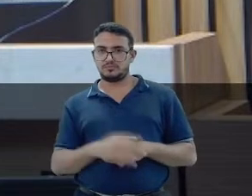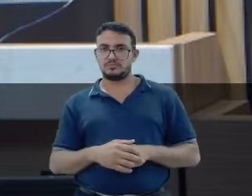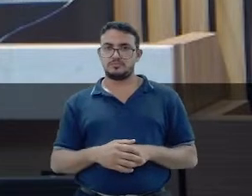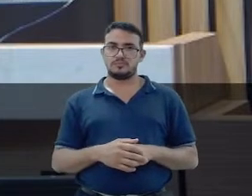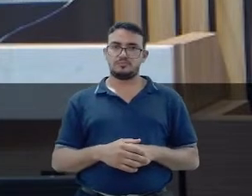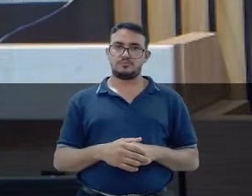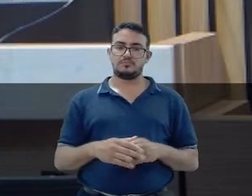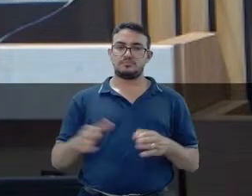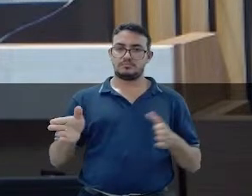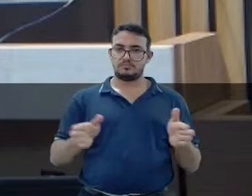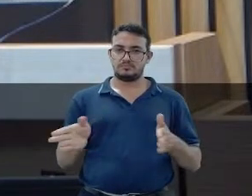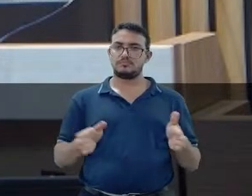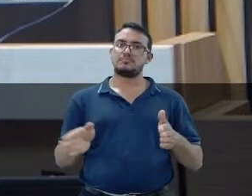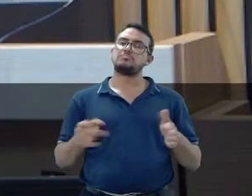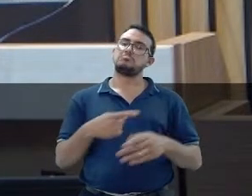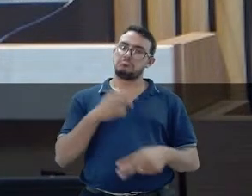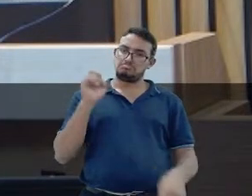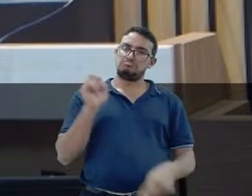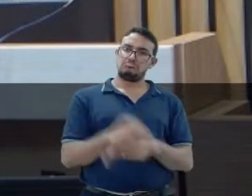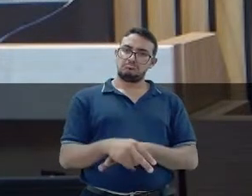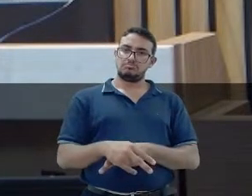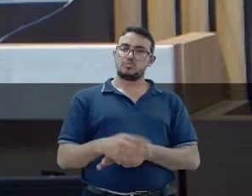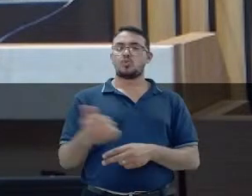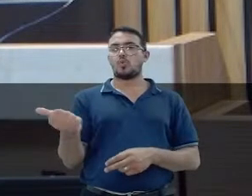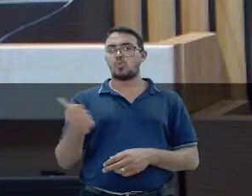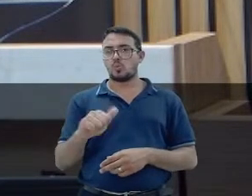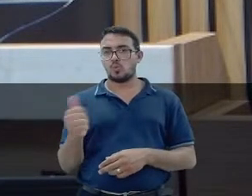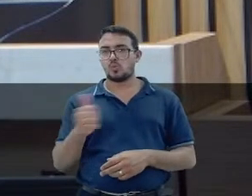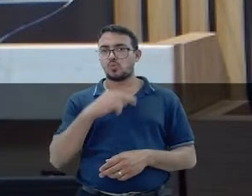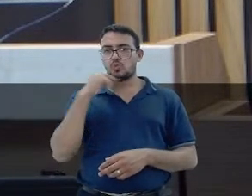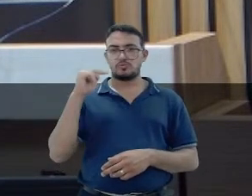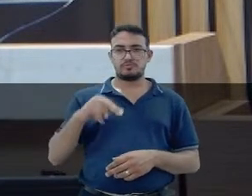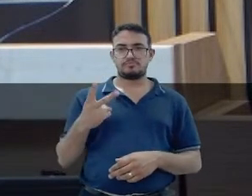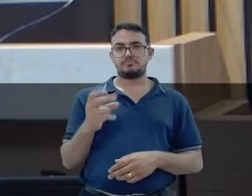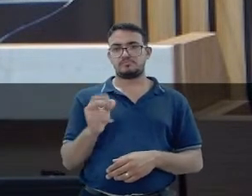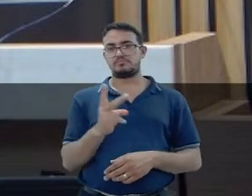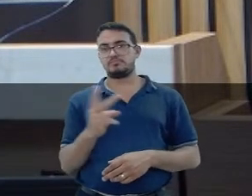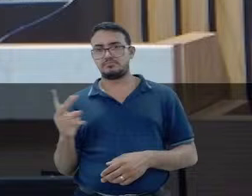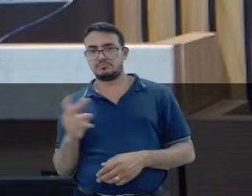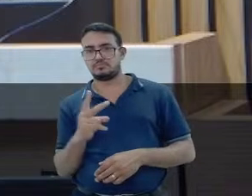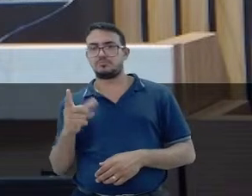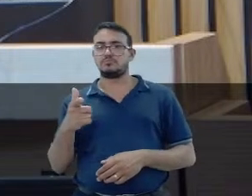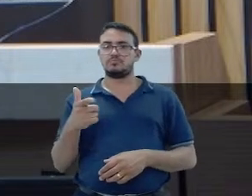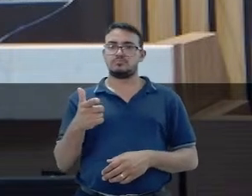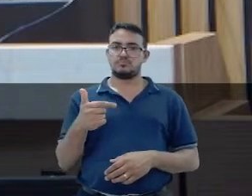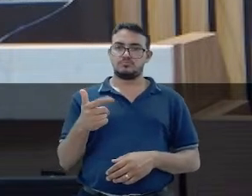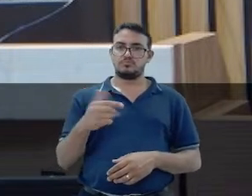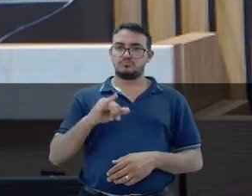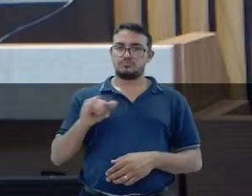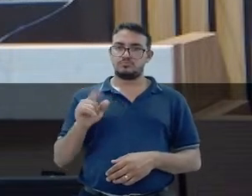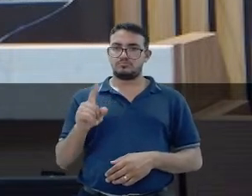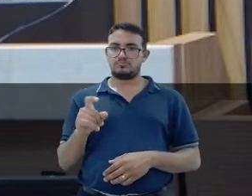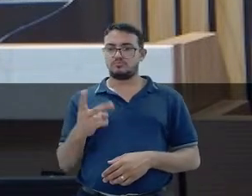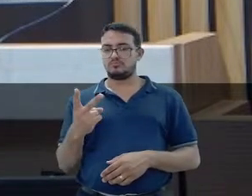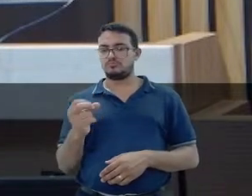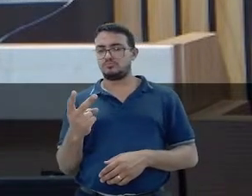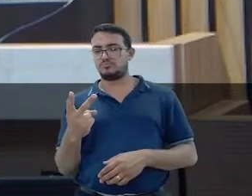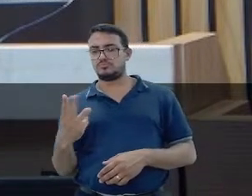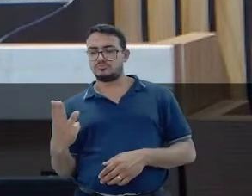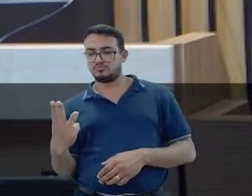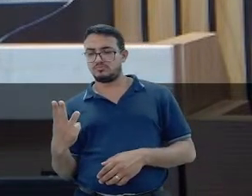época da admissão, 11 de 11 de 2022 e 12 de 1 de 2023, isto